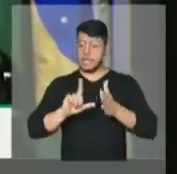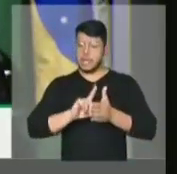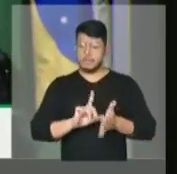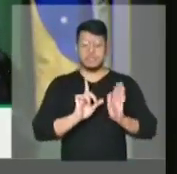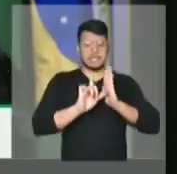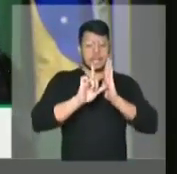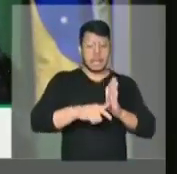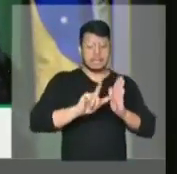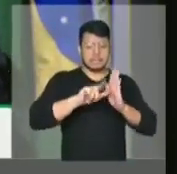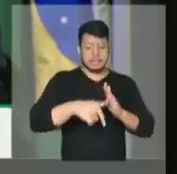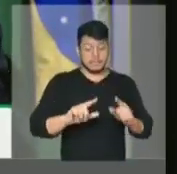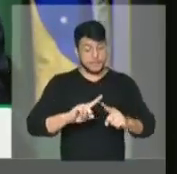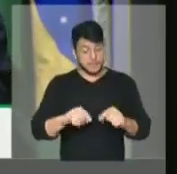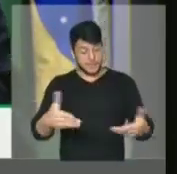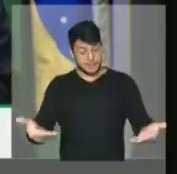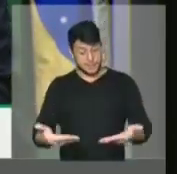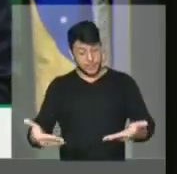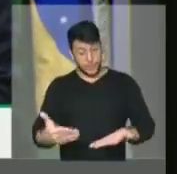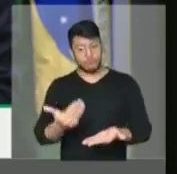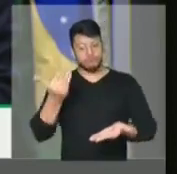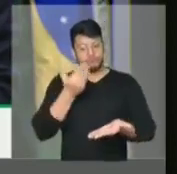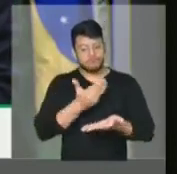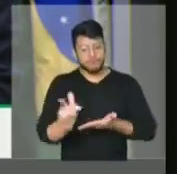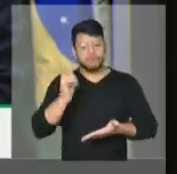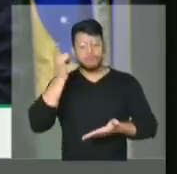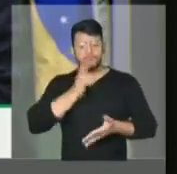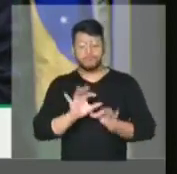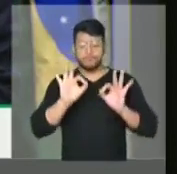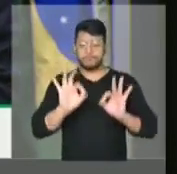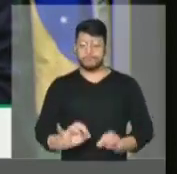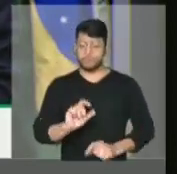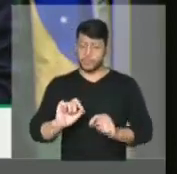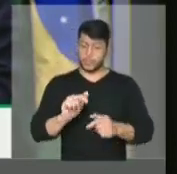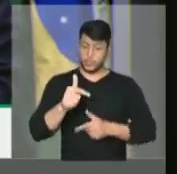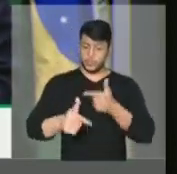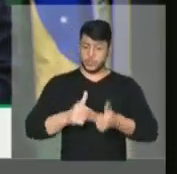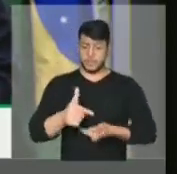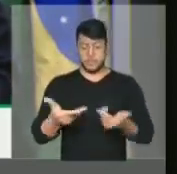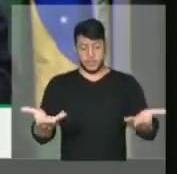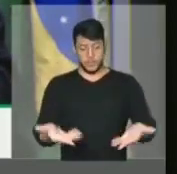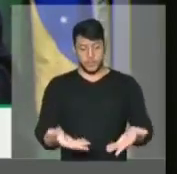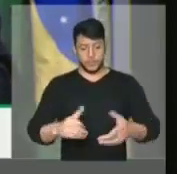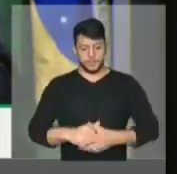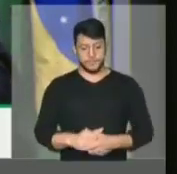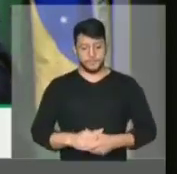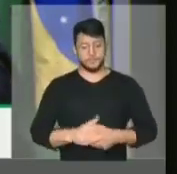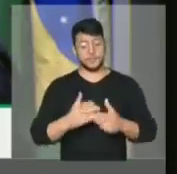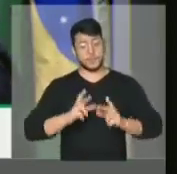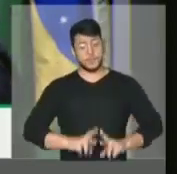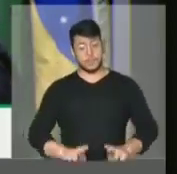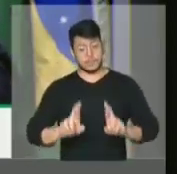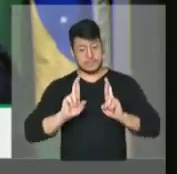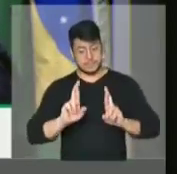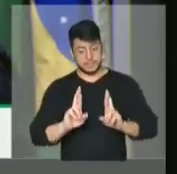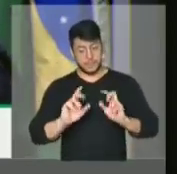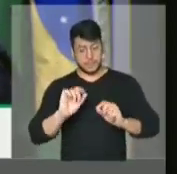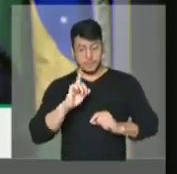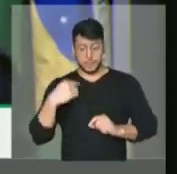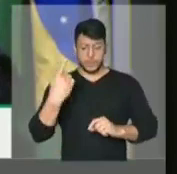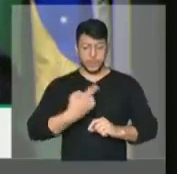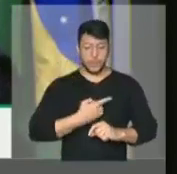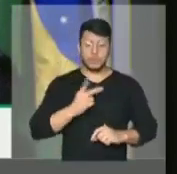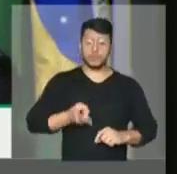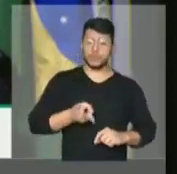dia. Espero que continuemos assim, com debates produtivos e uma abordagem